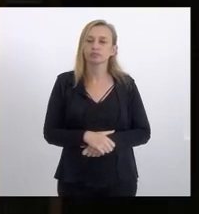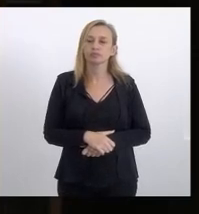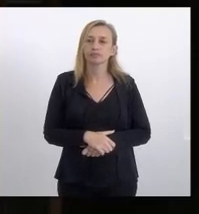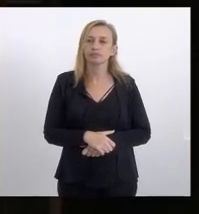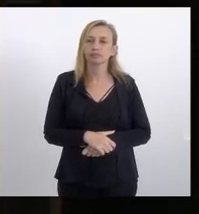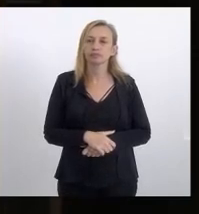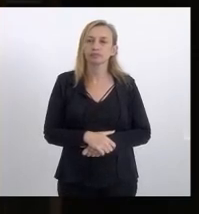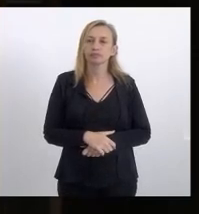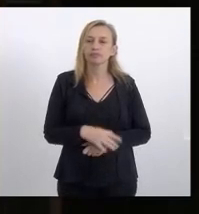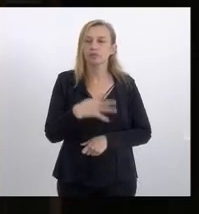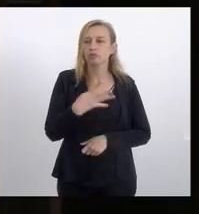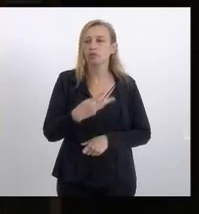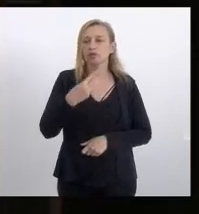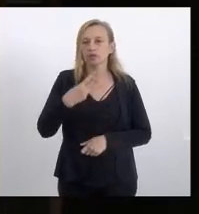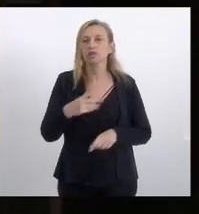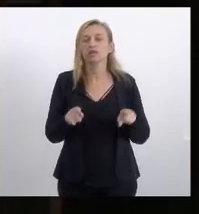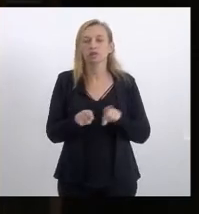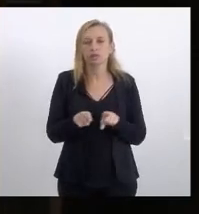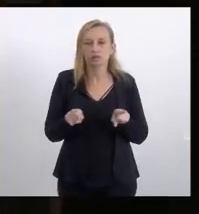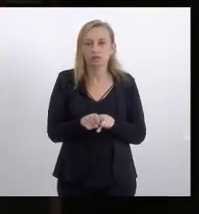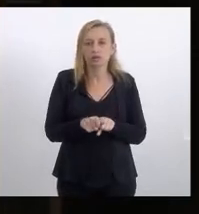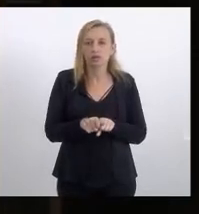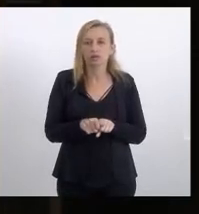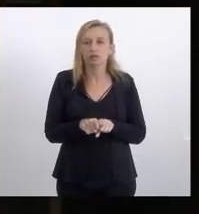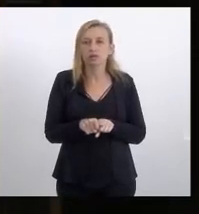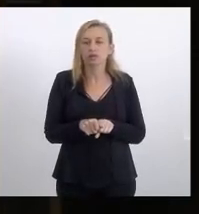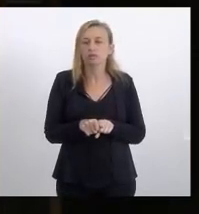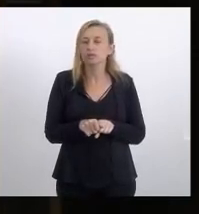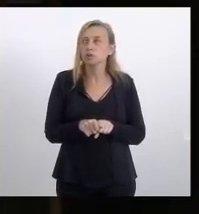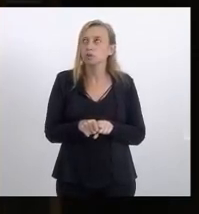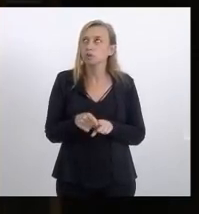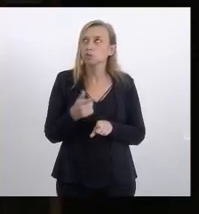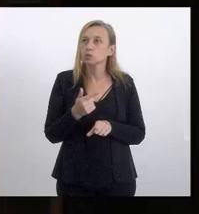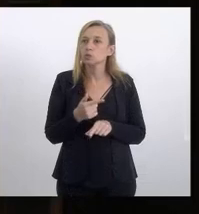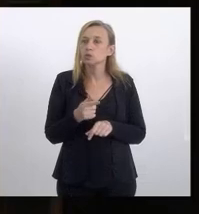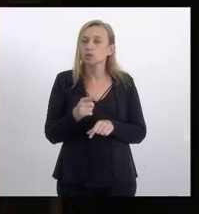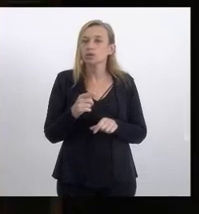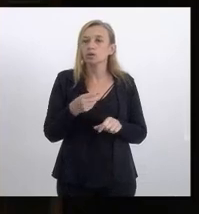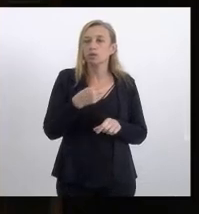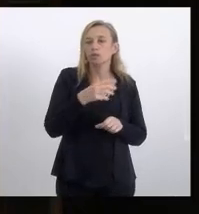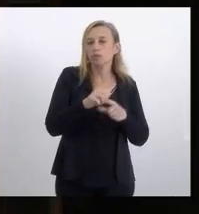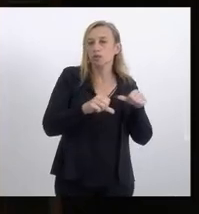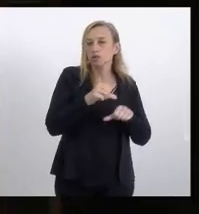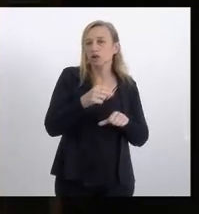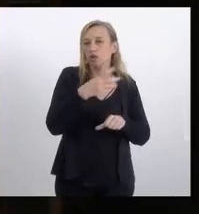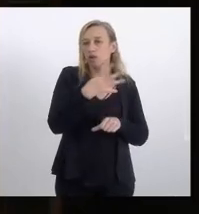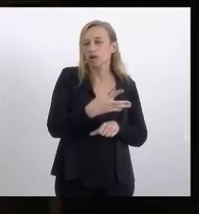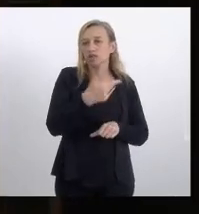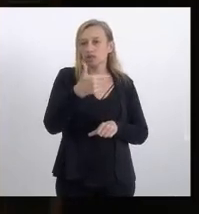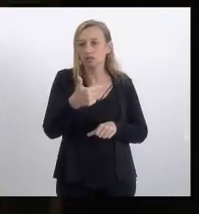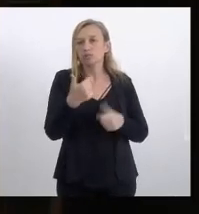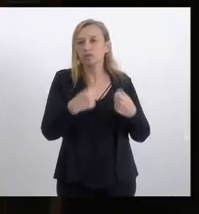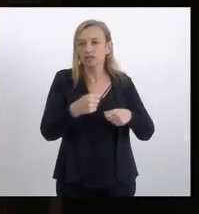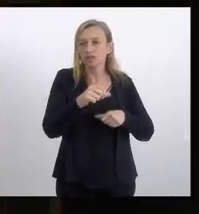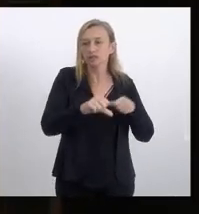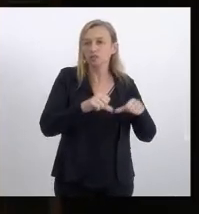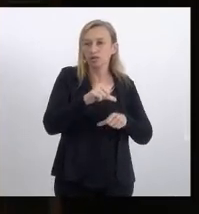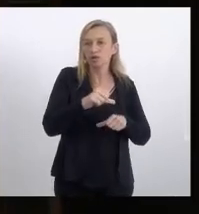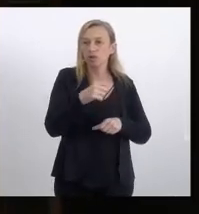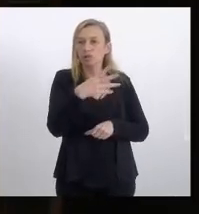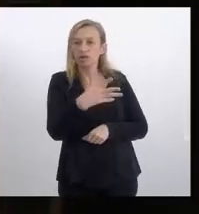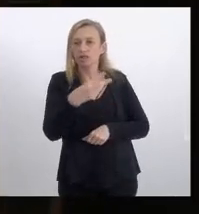o 43 também então assim não existe para mudar o 42 tem que mudar o 43